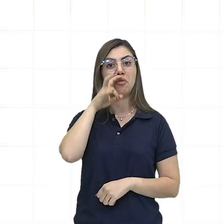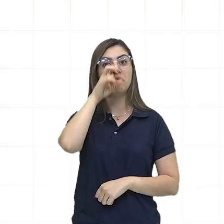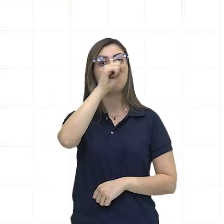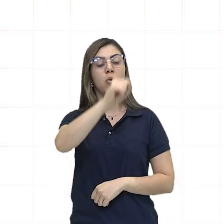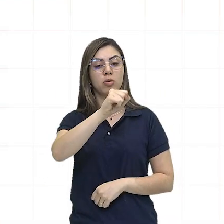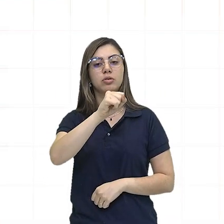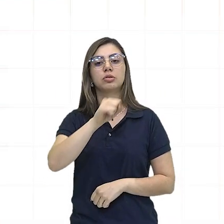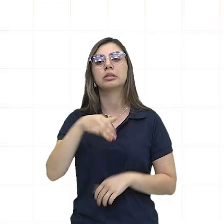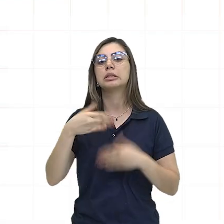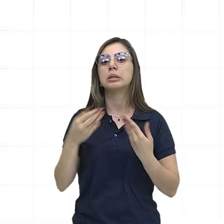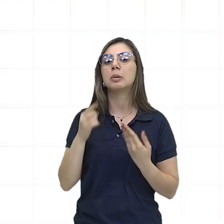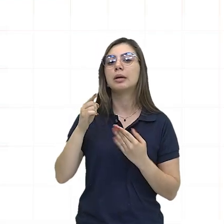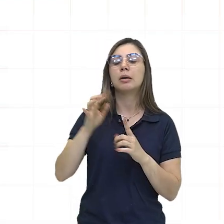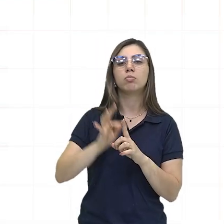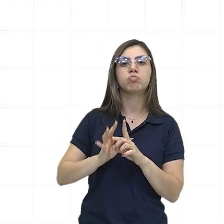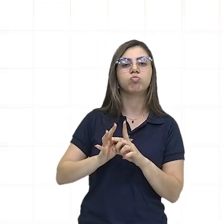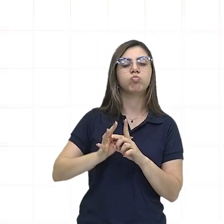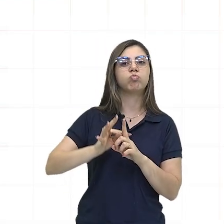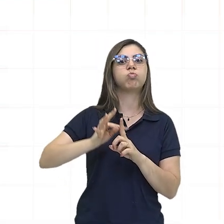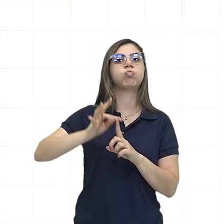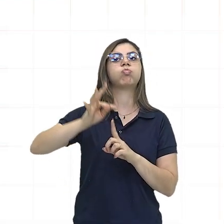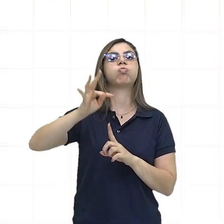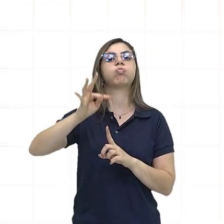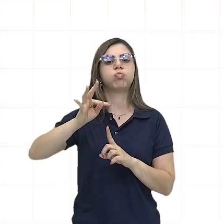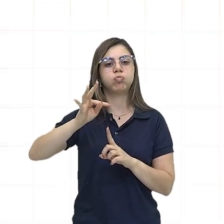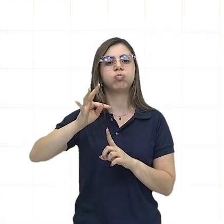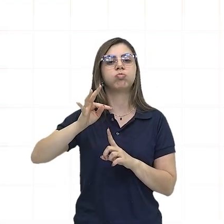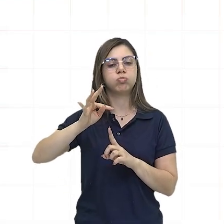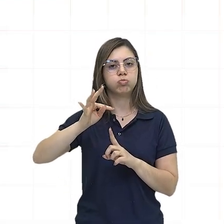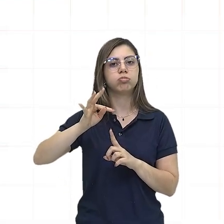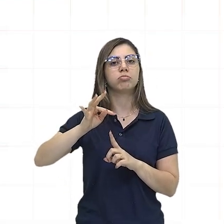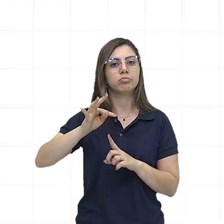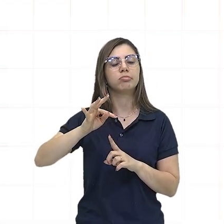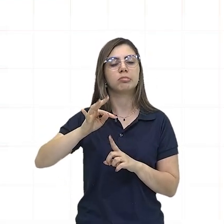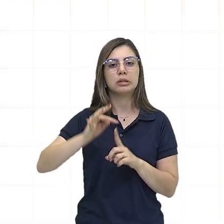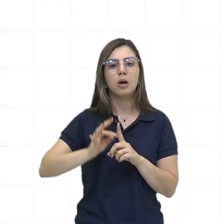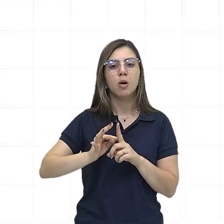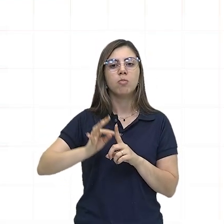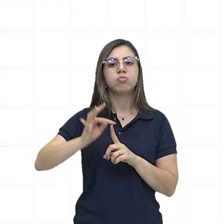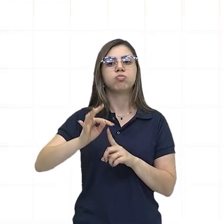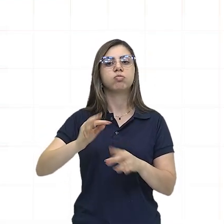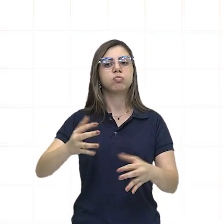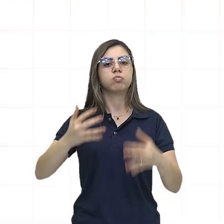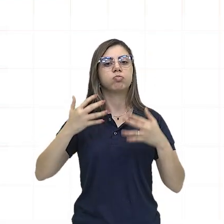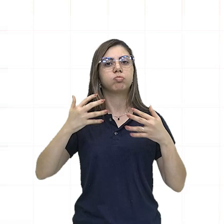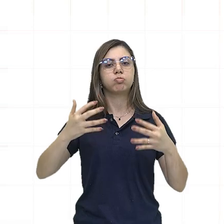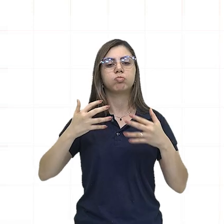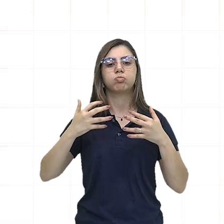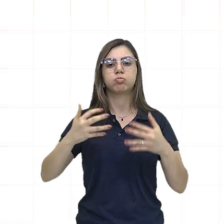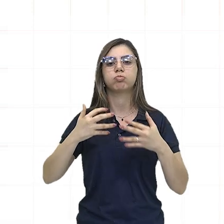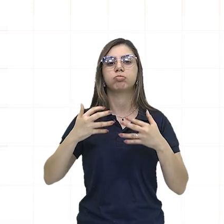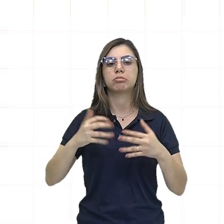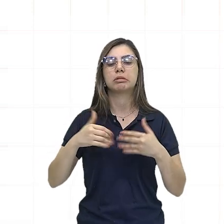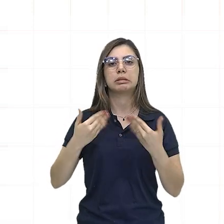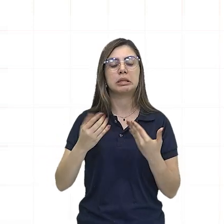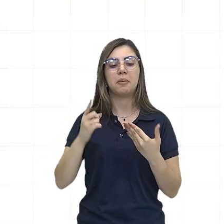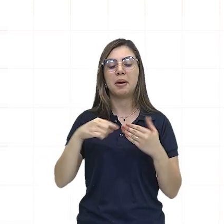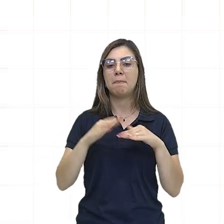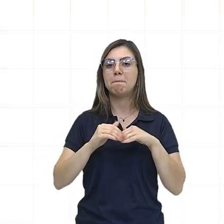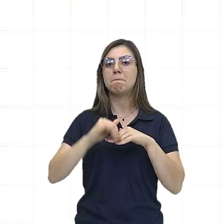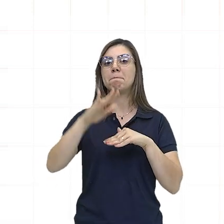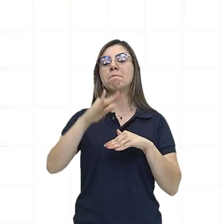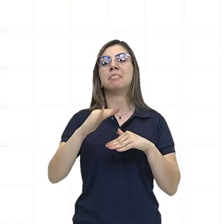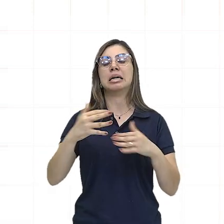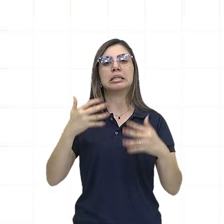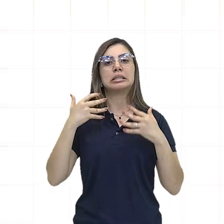intensidade. As temperaturas na zona tropical ou intertropical, elas são bastante elevadas.